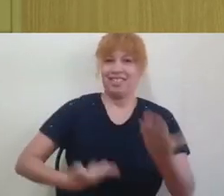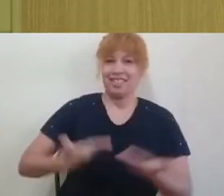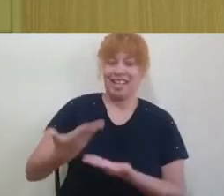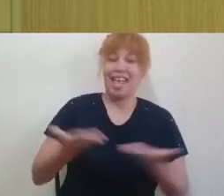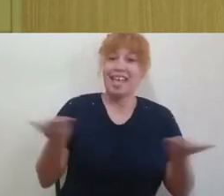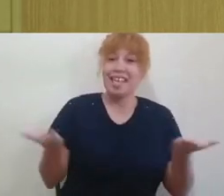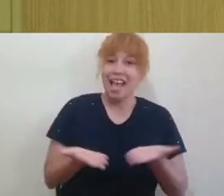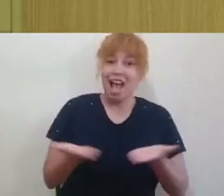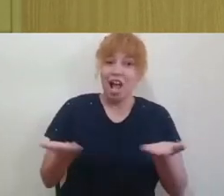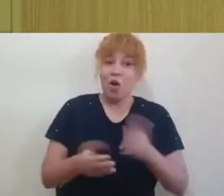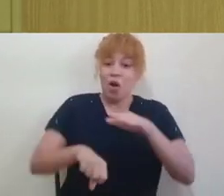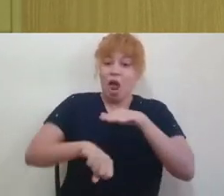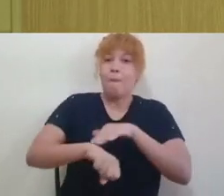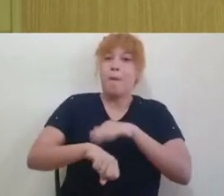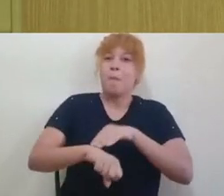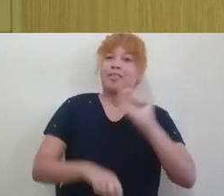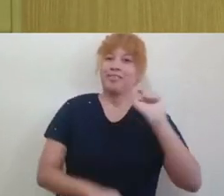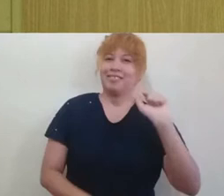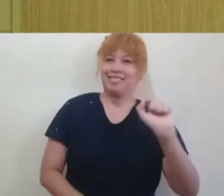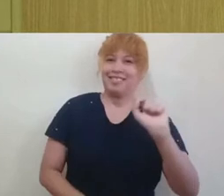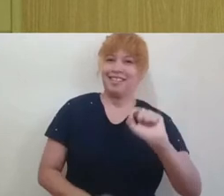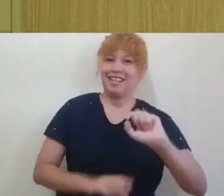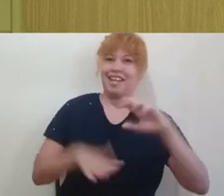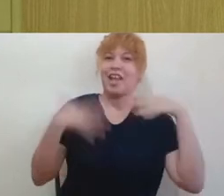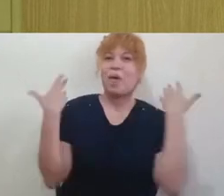consigo uma parte